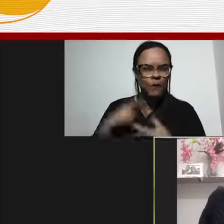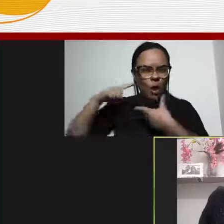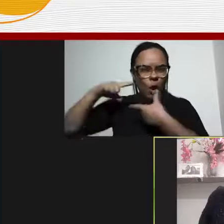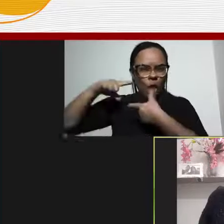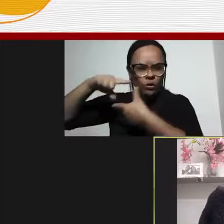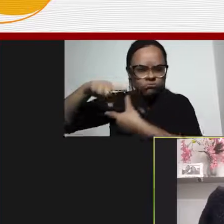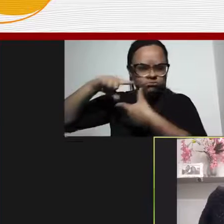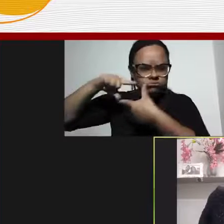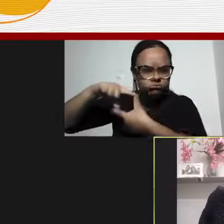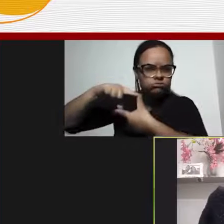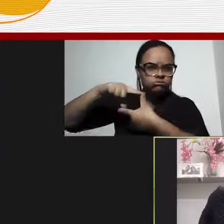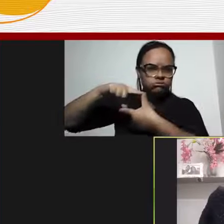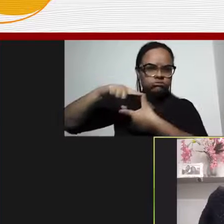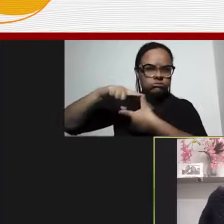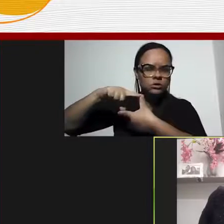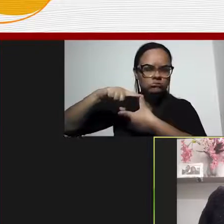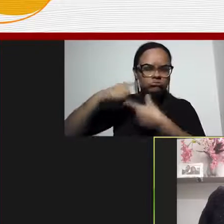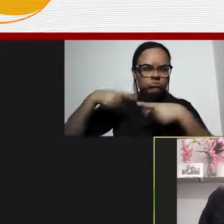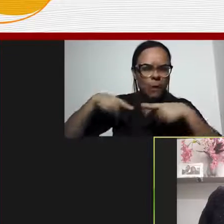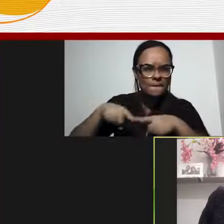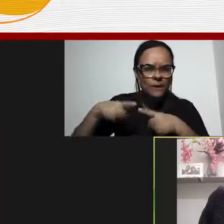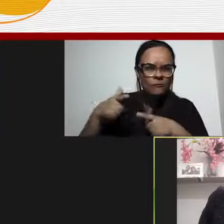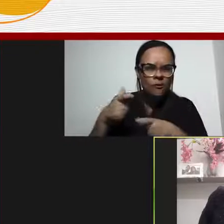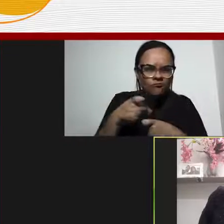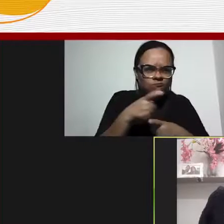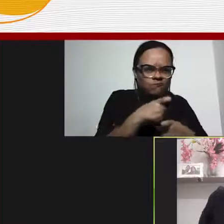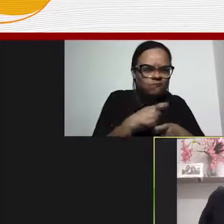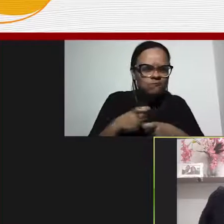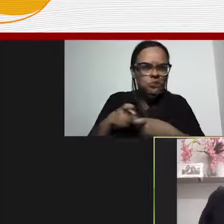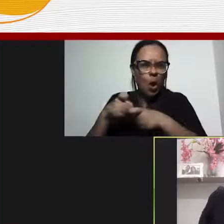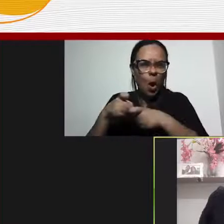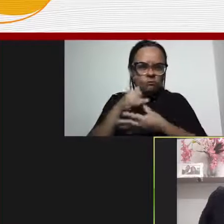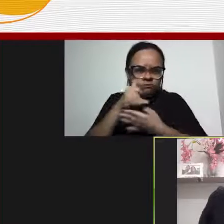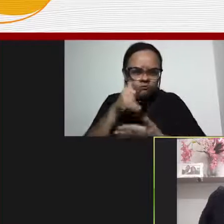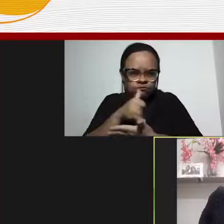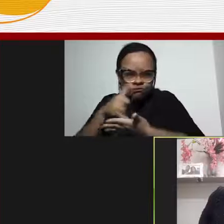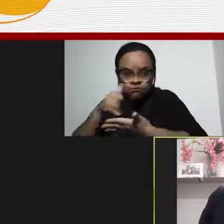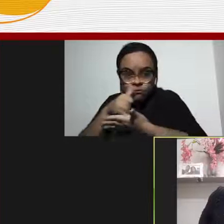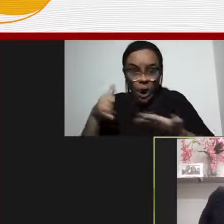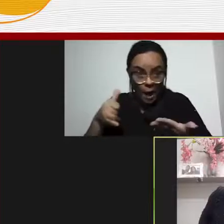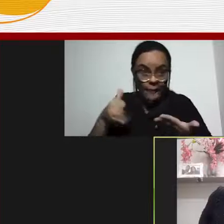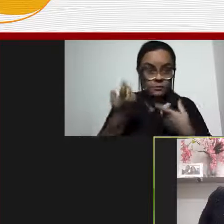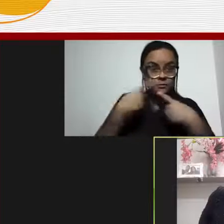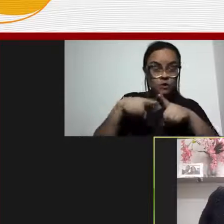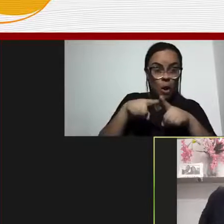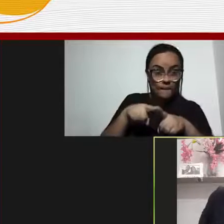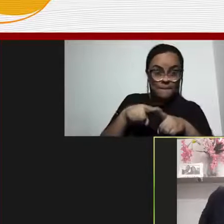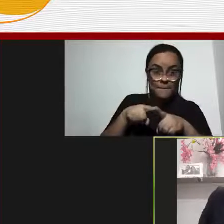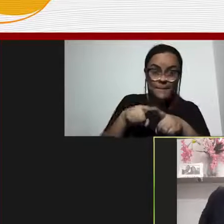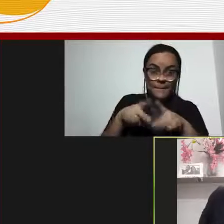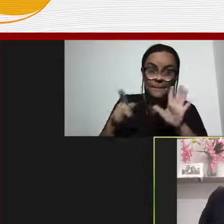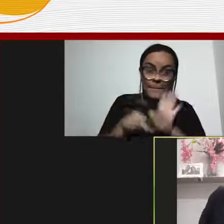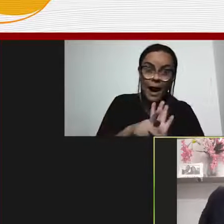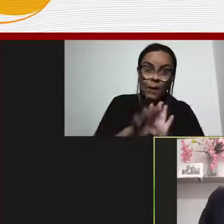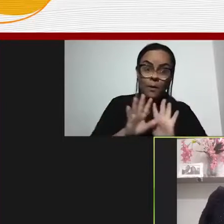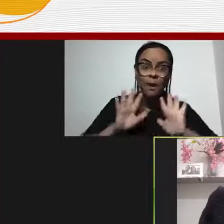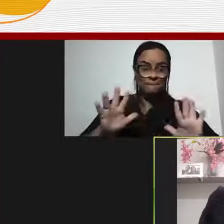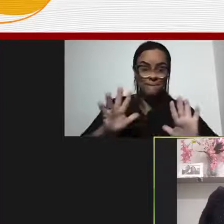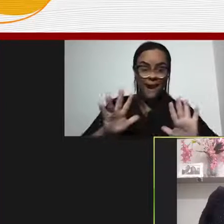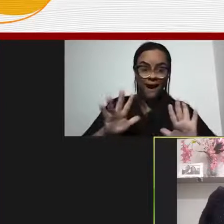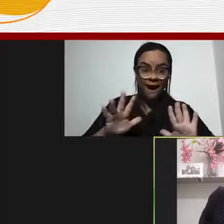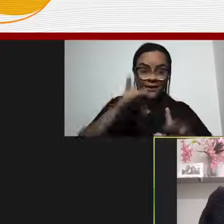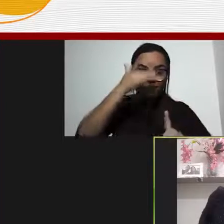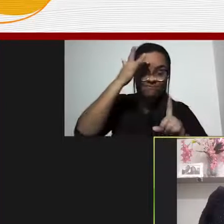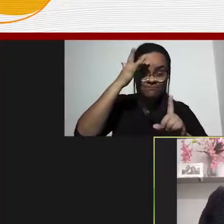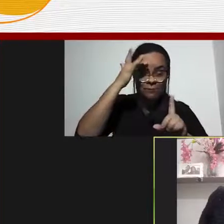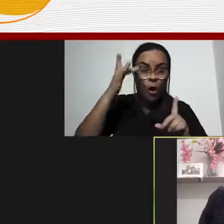e ser mais um aviãozinho do tráfico ou mais um traficante no morro do Rio de Janeiro. O que mudou a